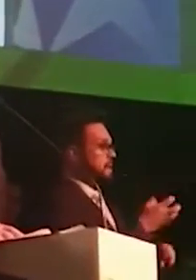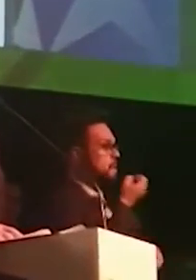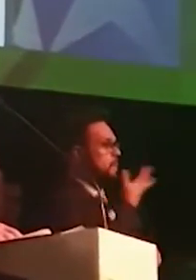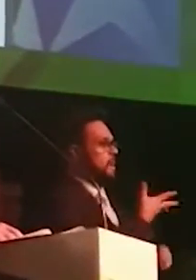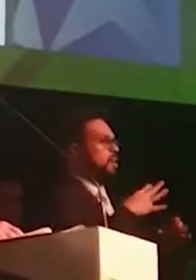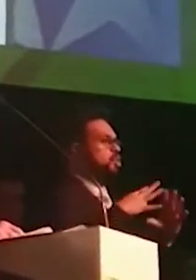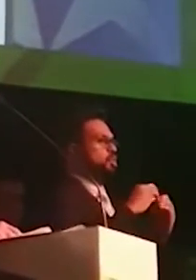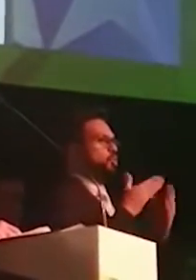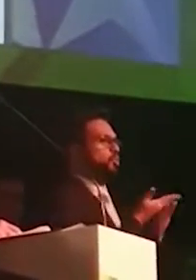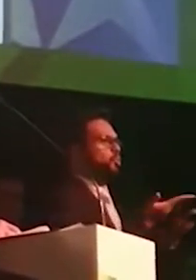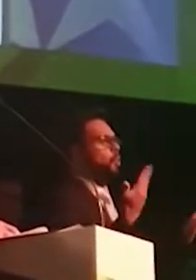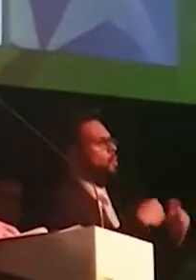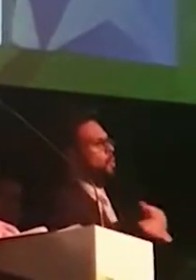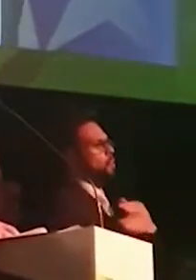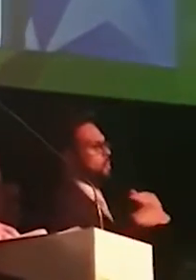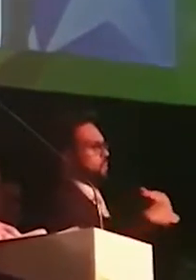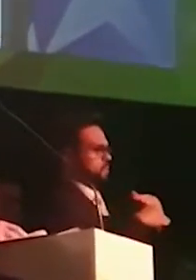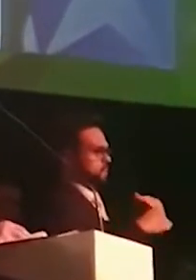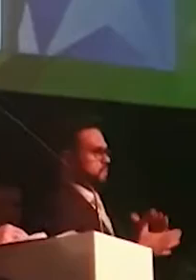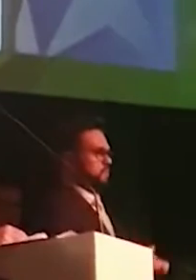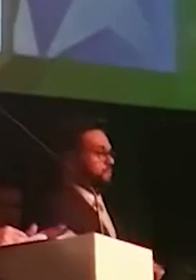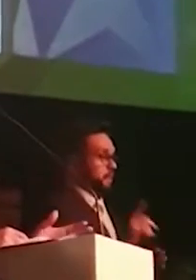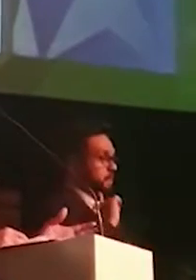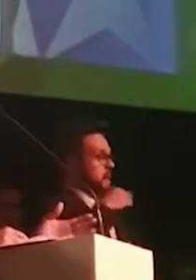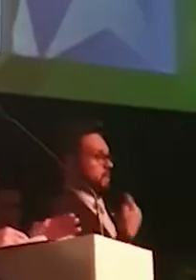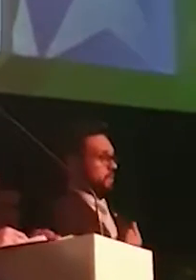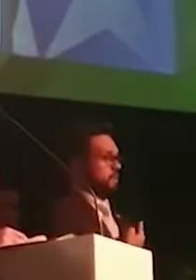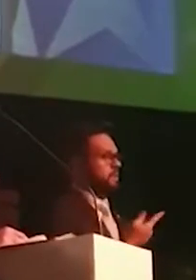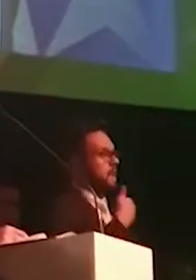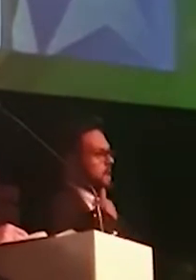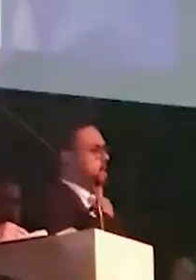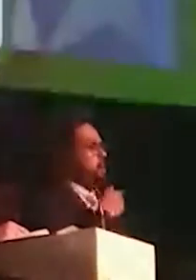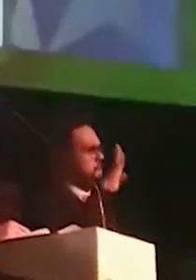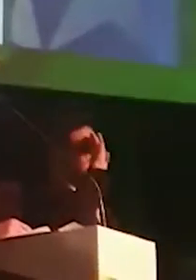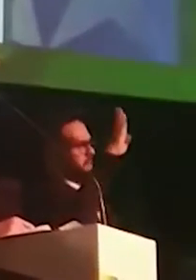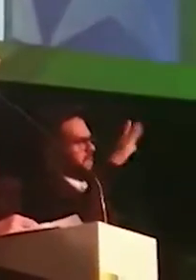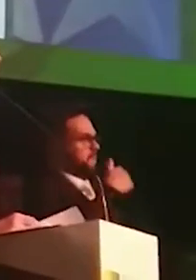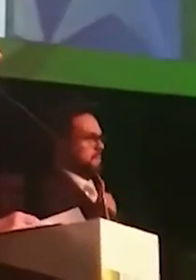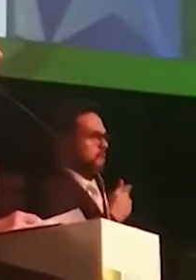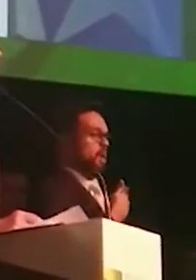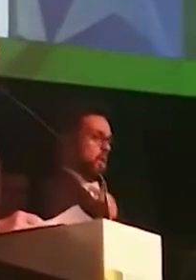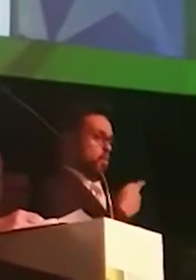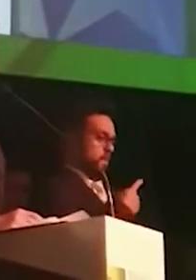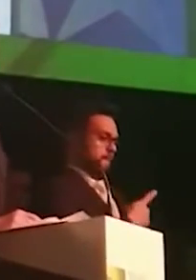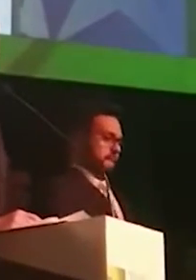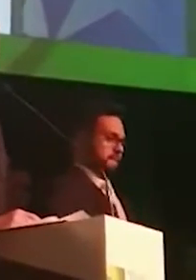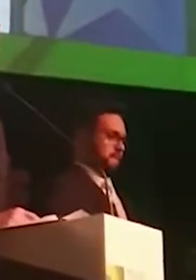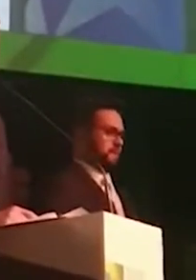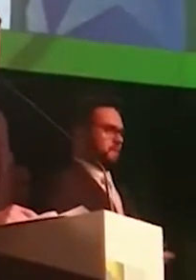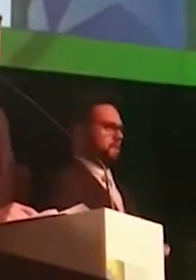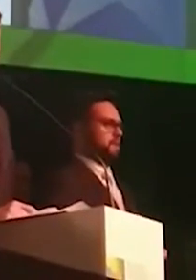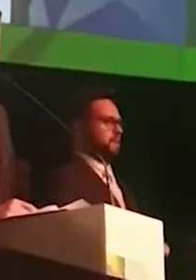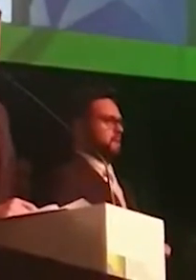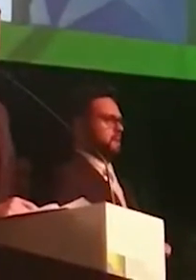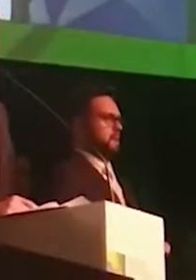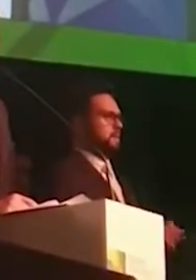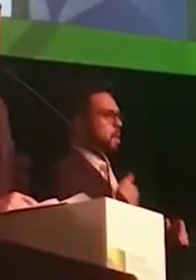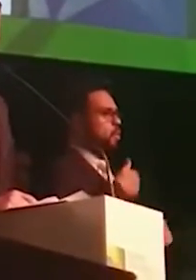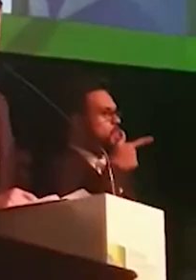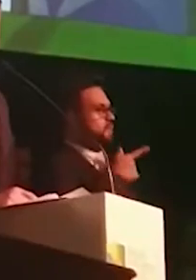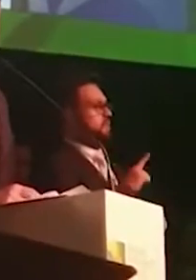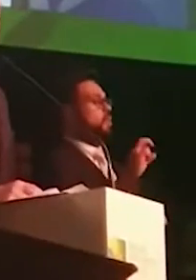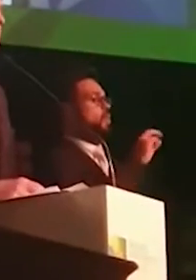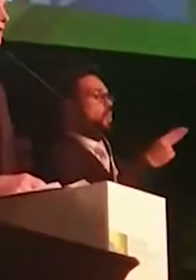nós. Para nós, eu em especial, como presidente, para reconquistar ou